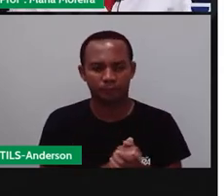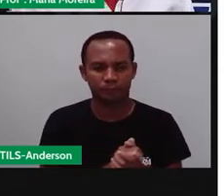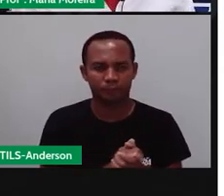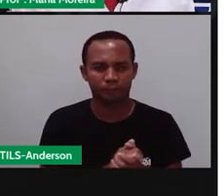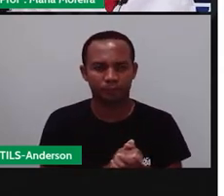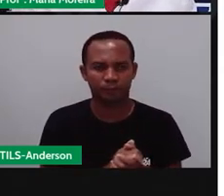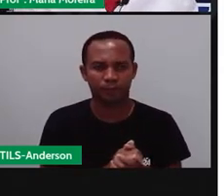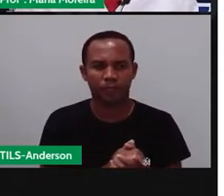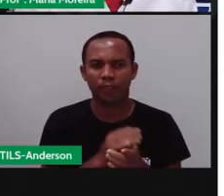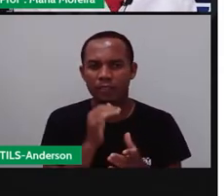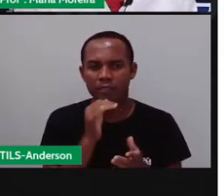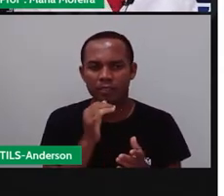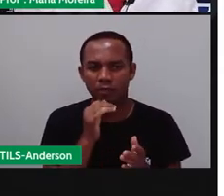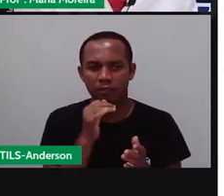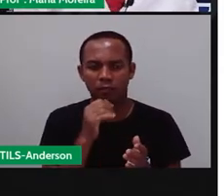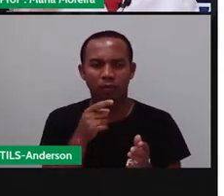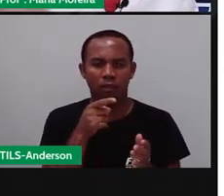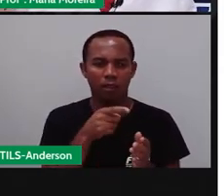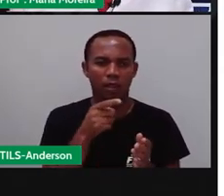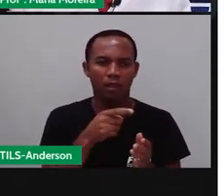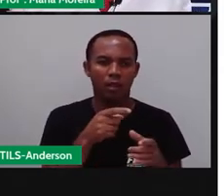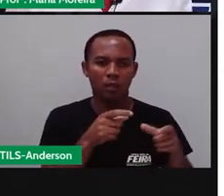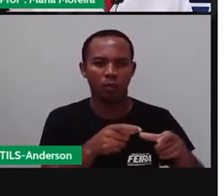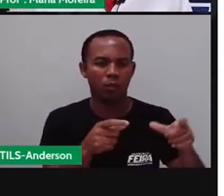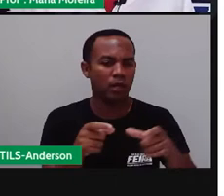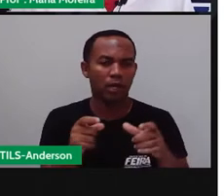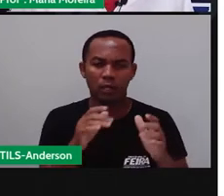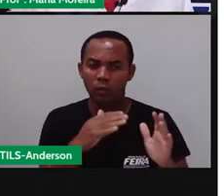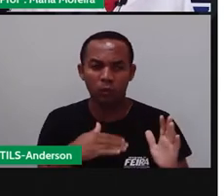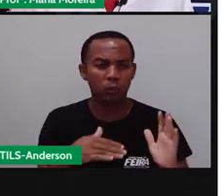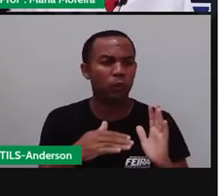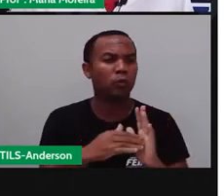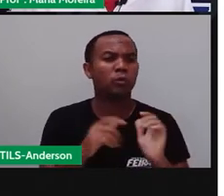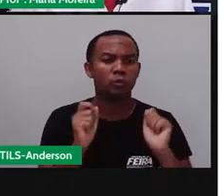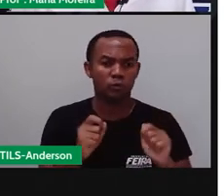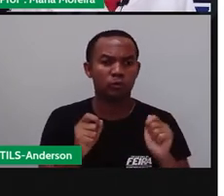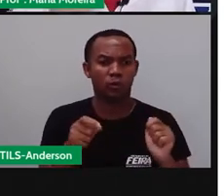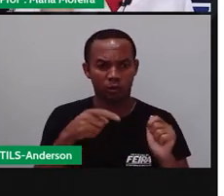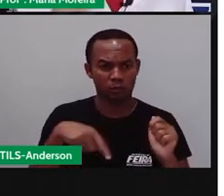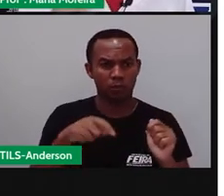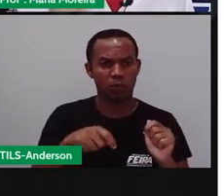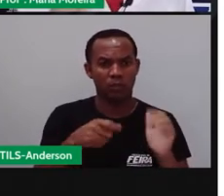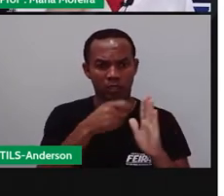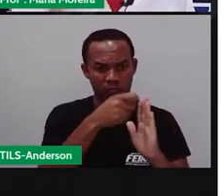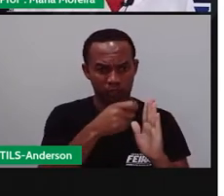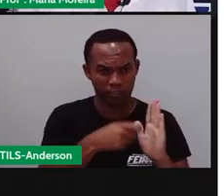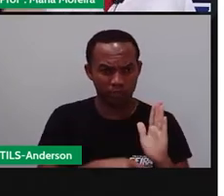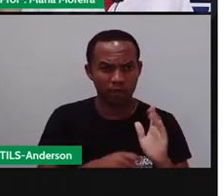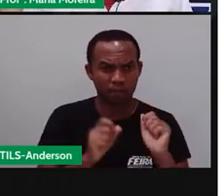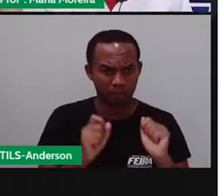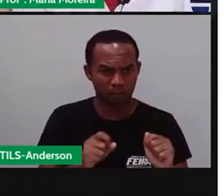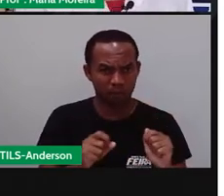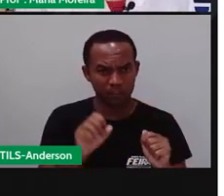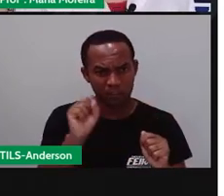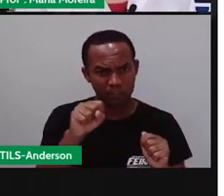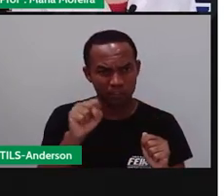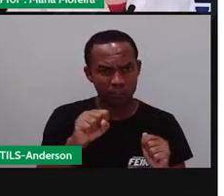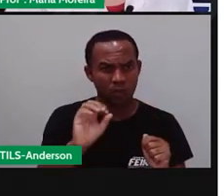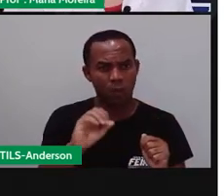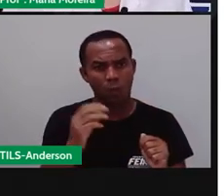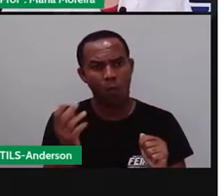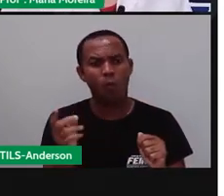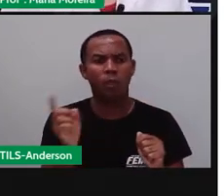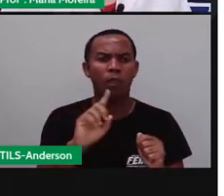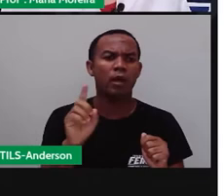gente leva a lista para algum lugar? Todos nós podemos escrever uma lista. Existe só um tipo de lista, existem vários tipos